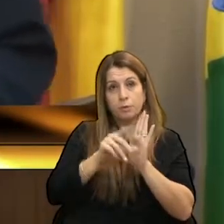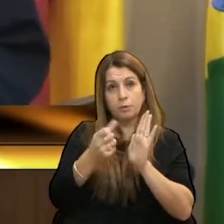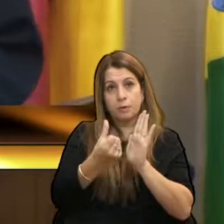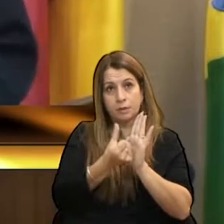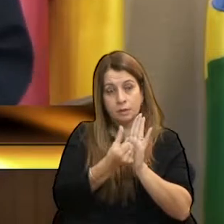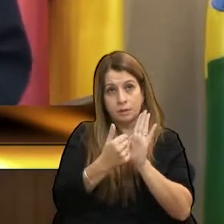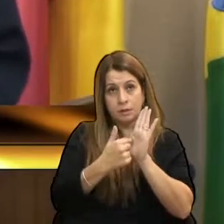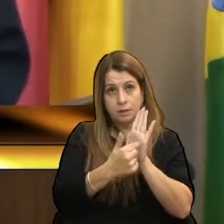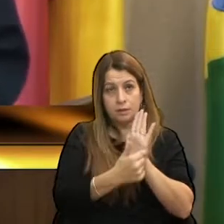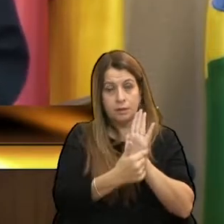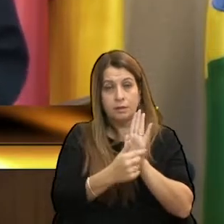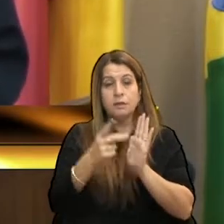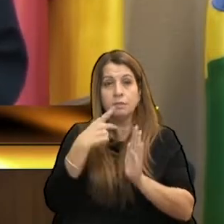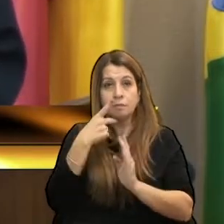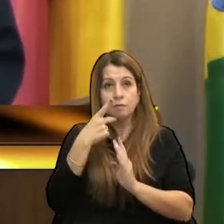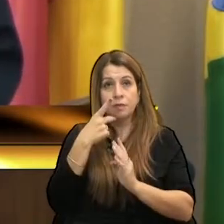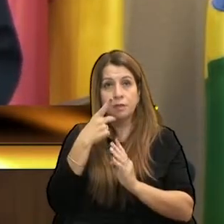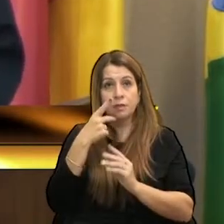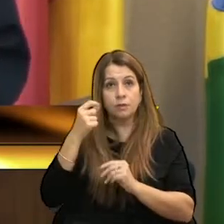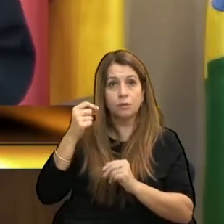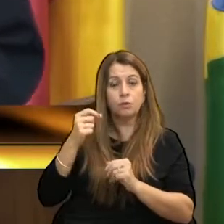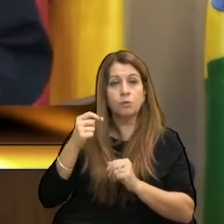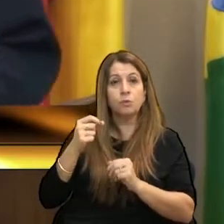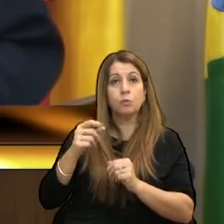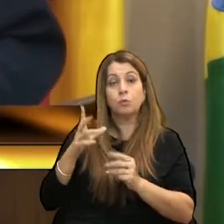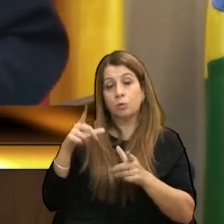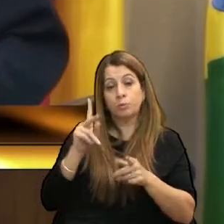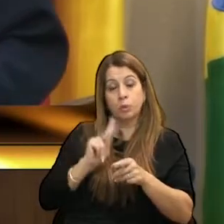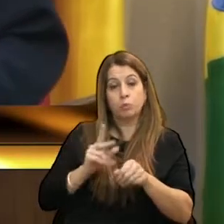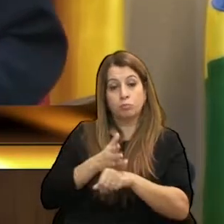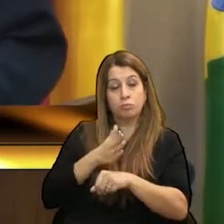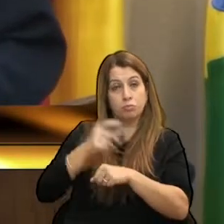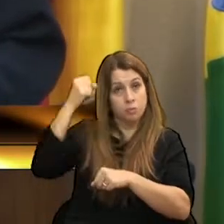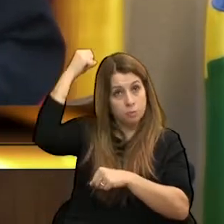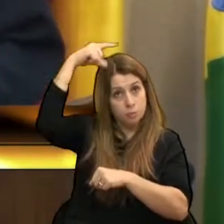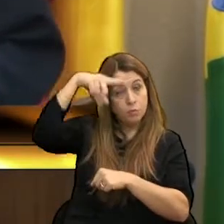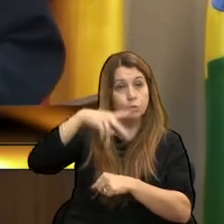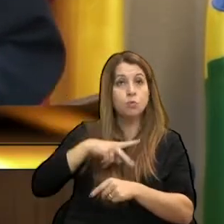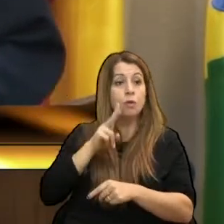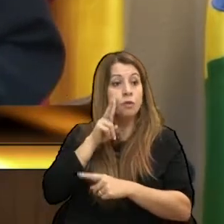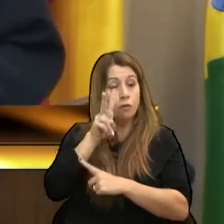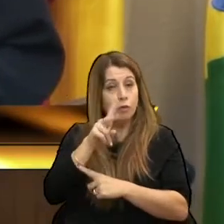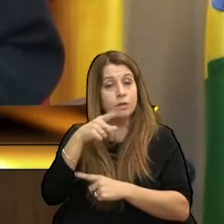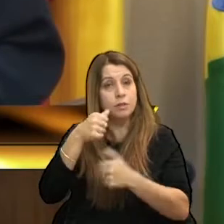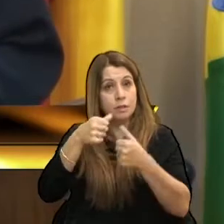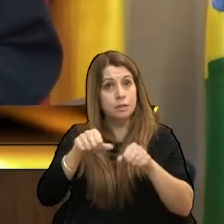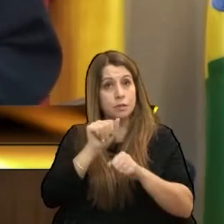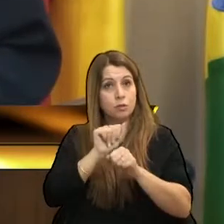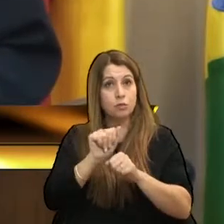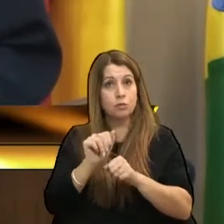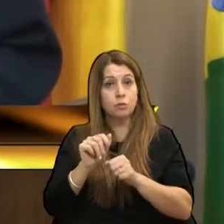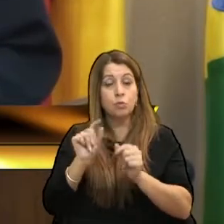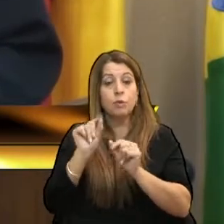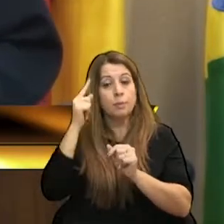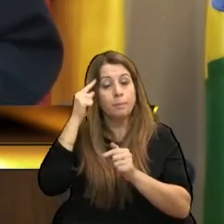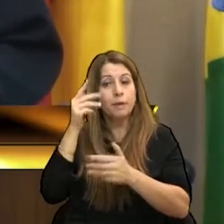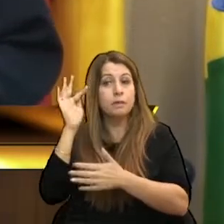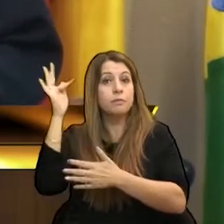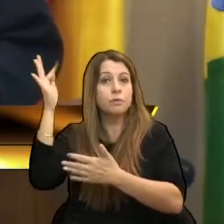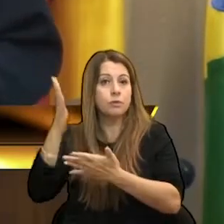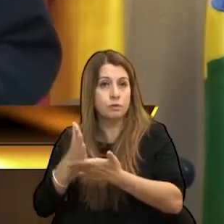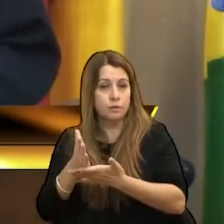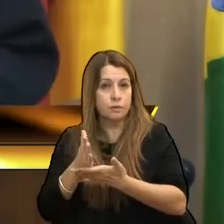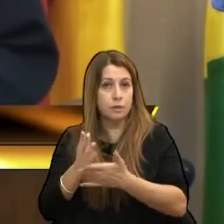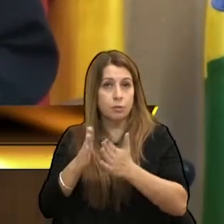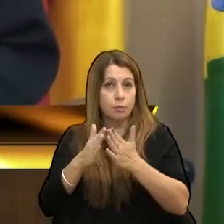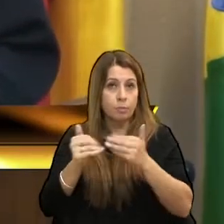conclusão, referindo-se ao Espiritismo, sua força está na sua filosofia, no